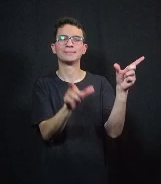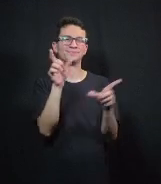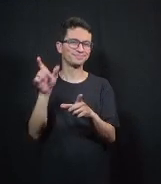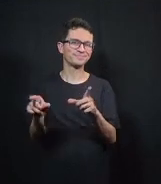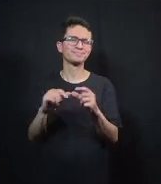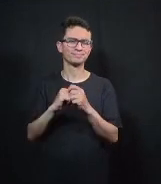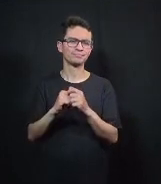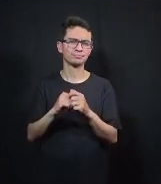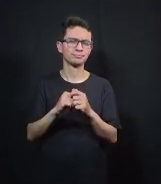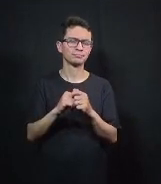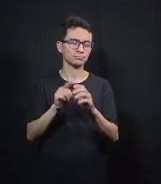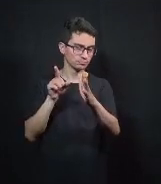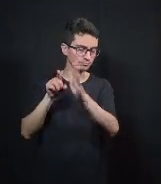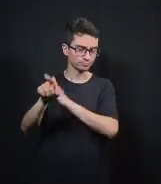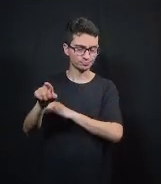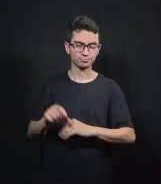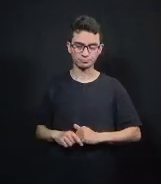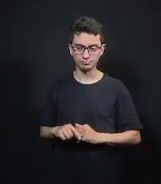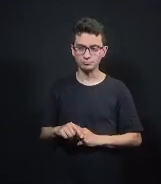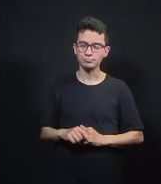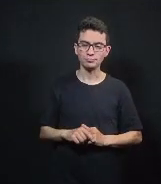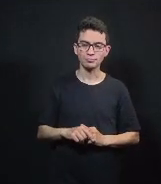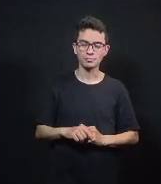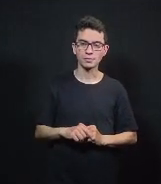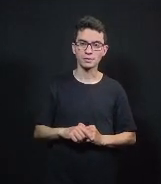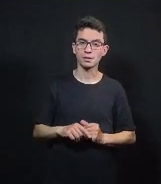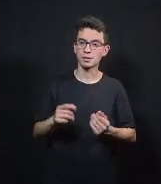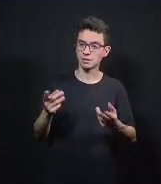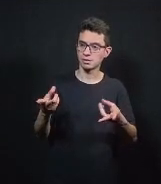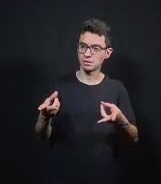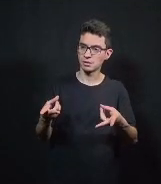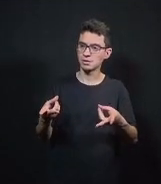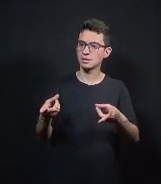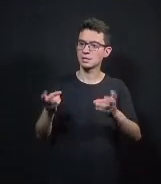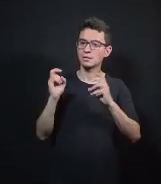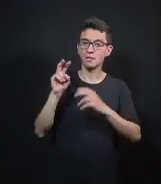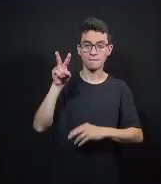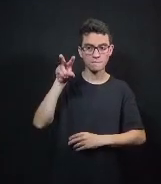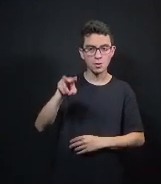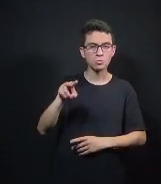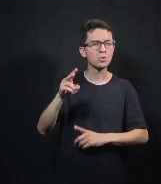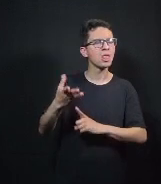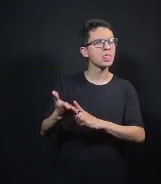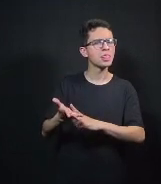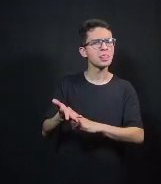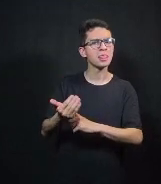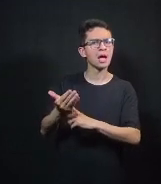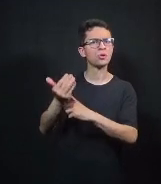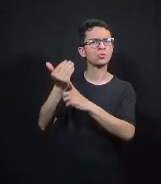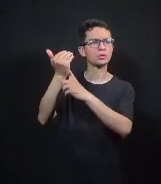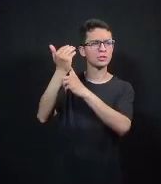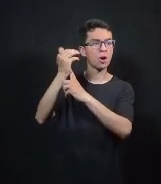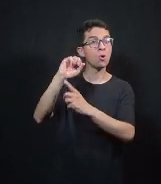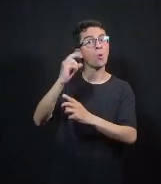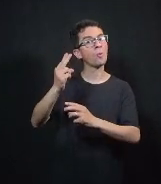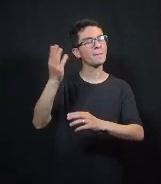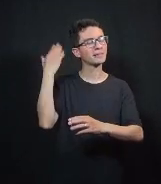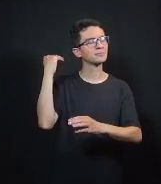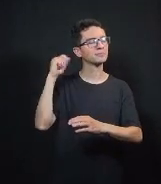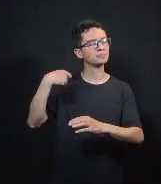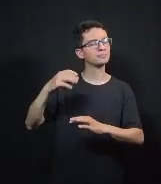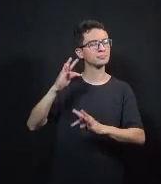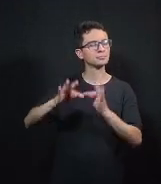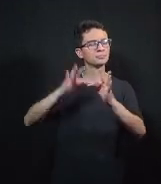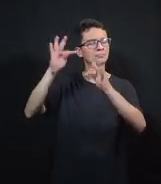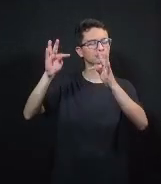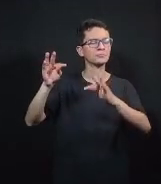isso, olhando para isso, existe um ponto que é a tecnologia e existe um ponto que vocês três colocaram, existe